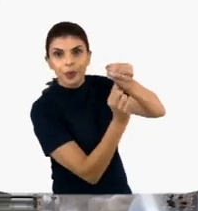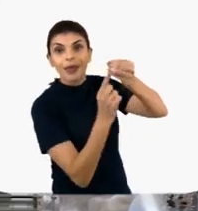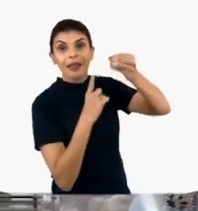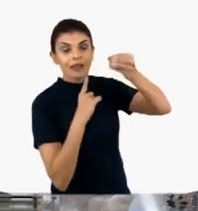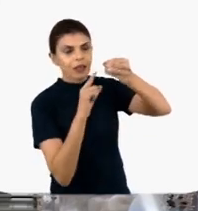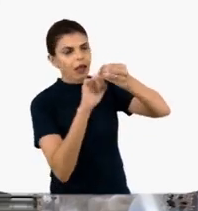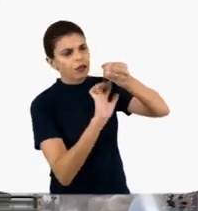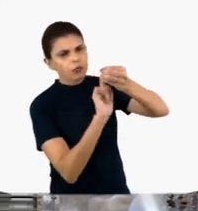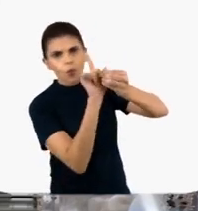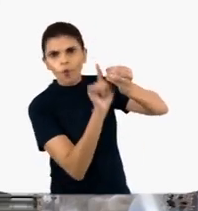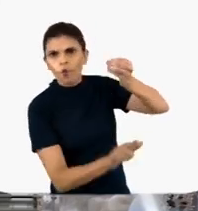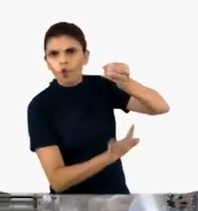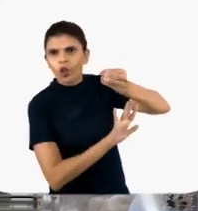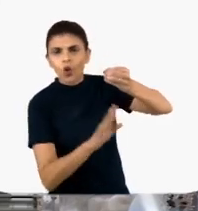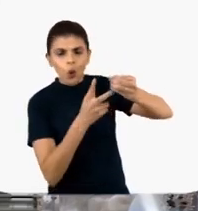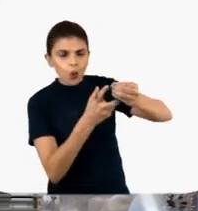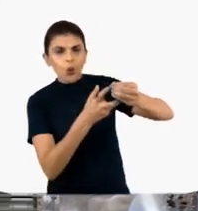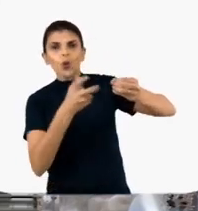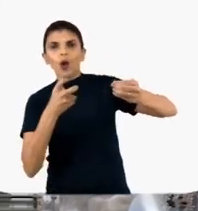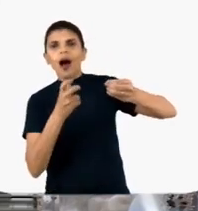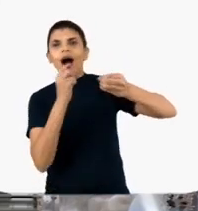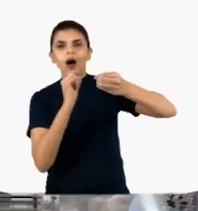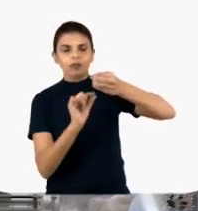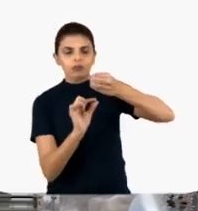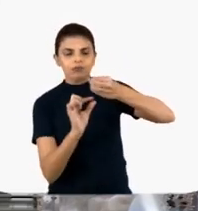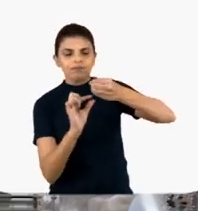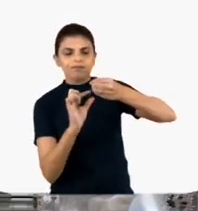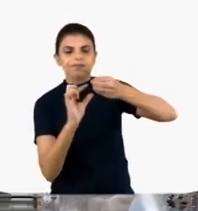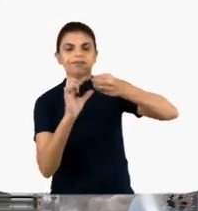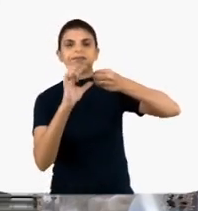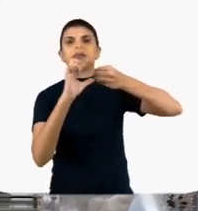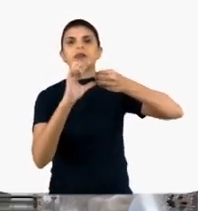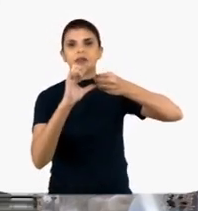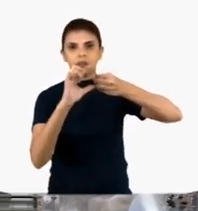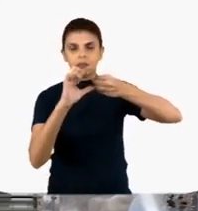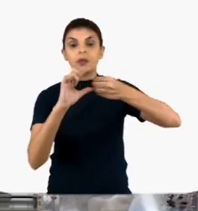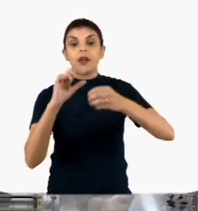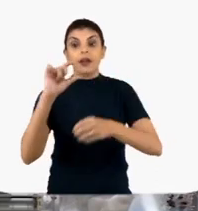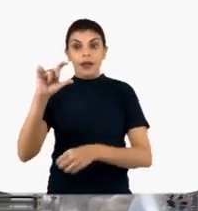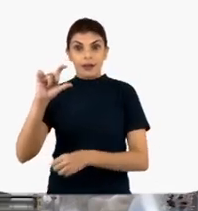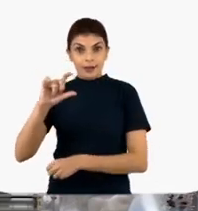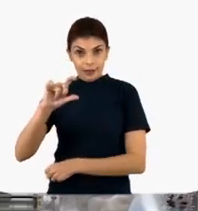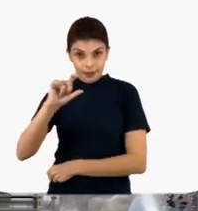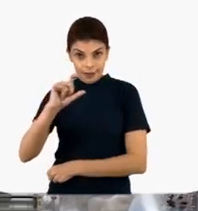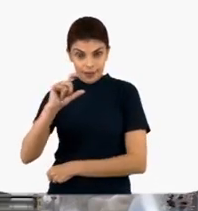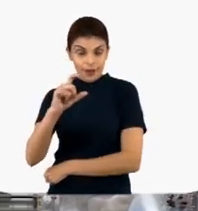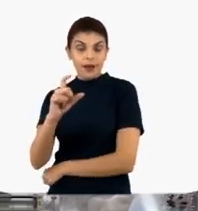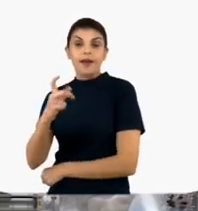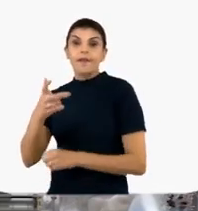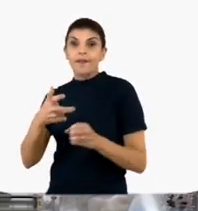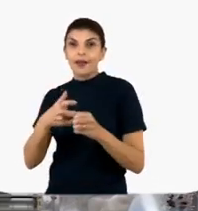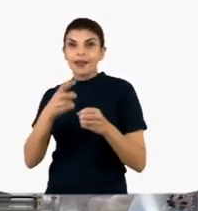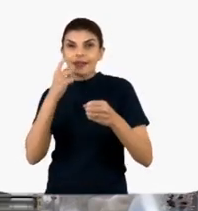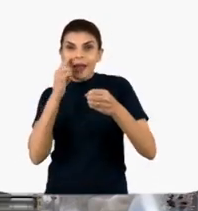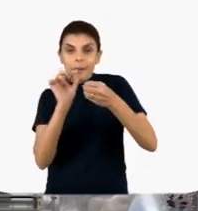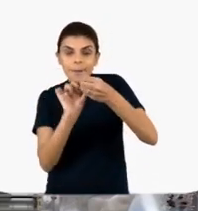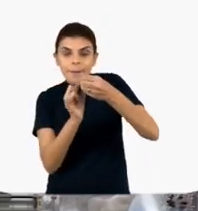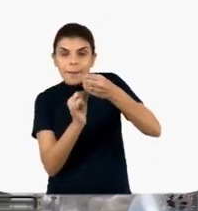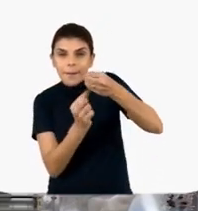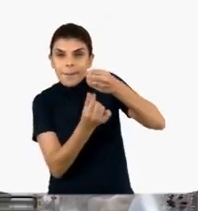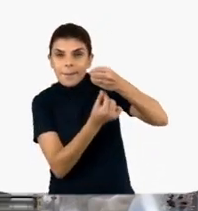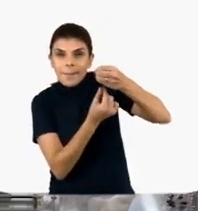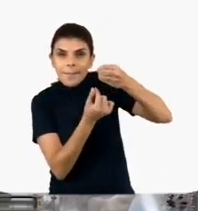vazio, tem vácuo total. A água é sublimada automaticamente do biofármaco e fica essas